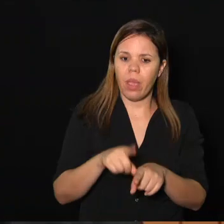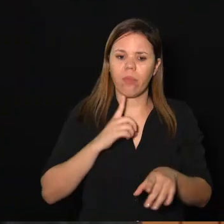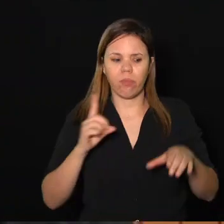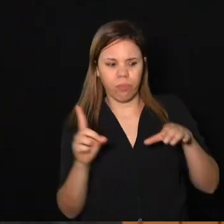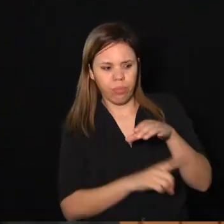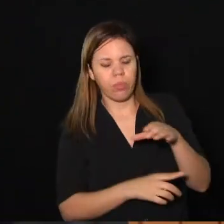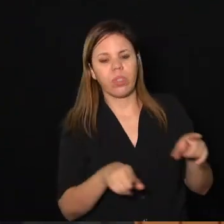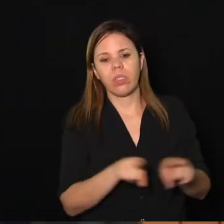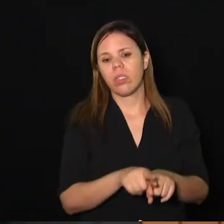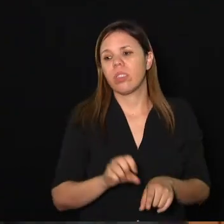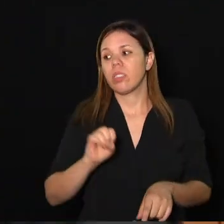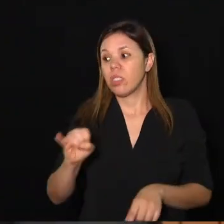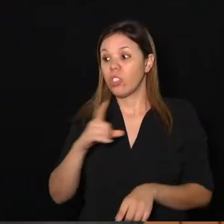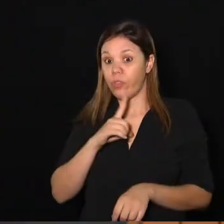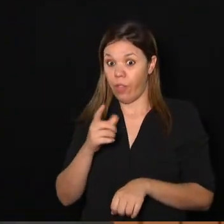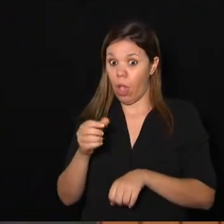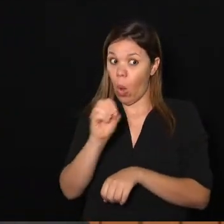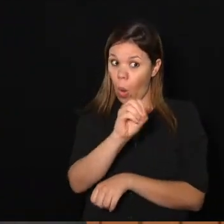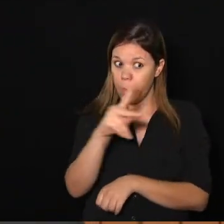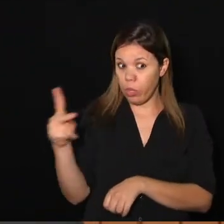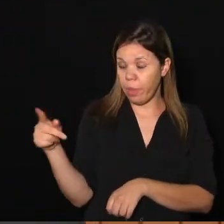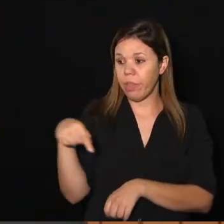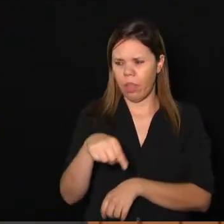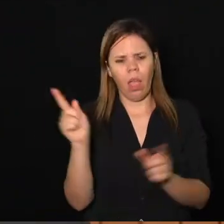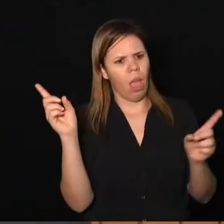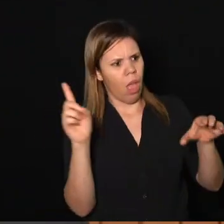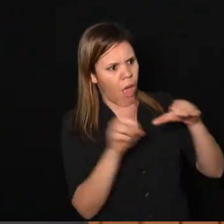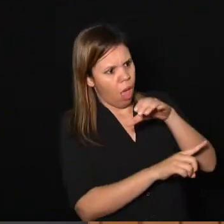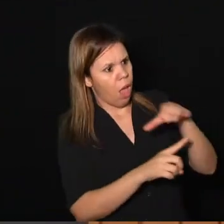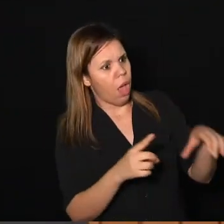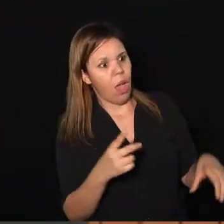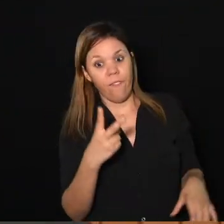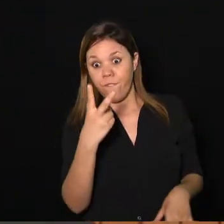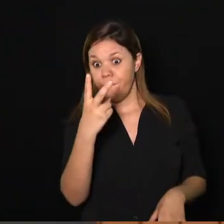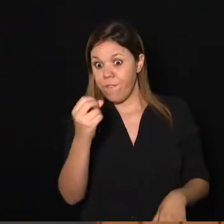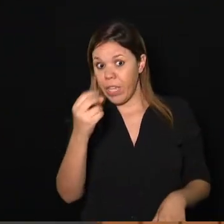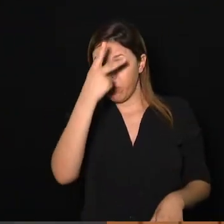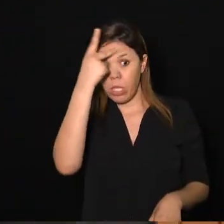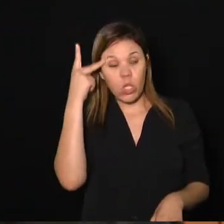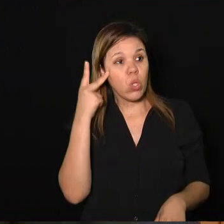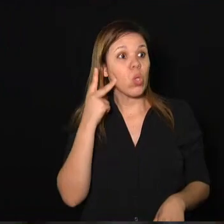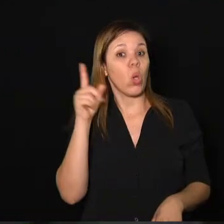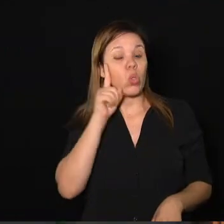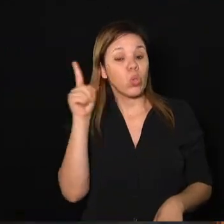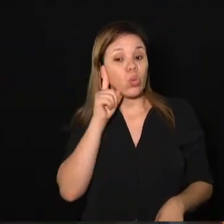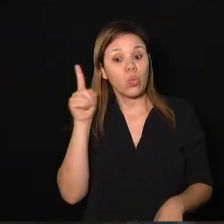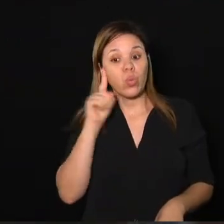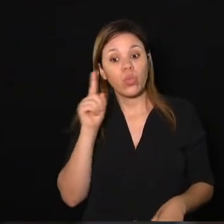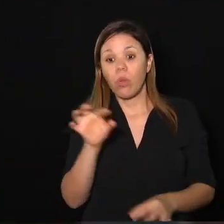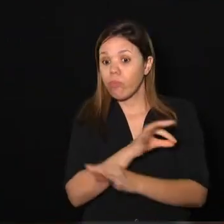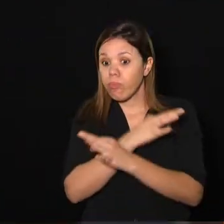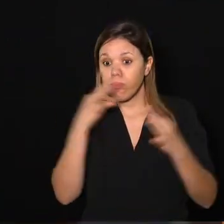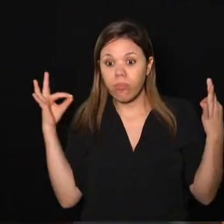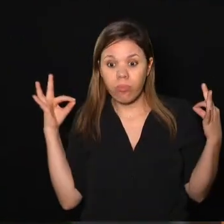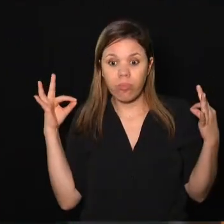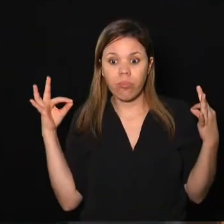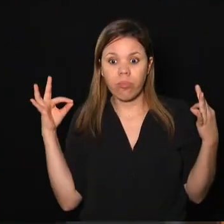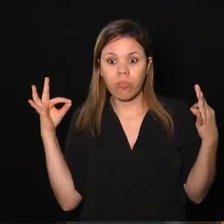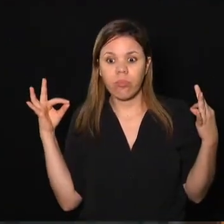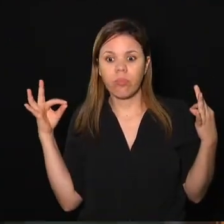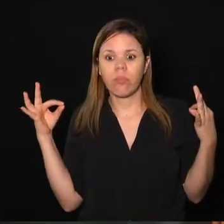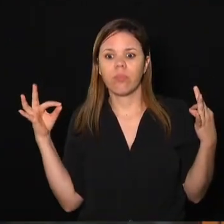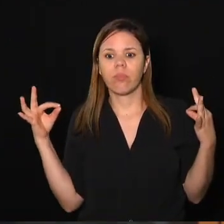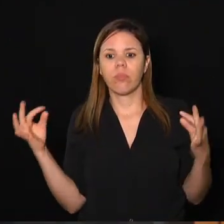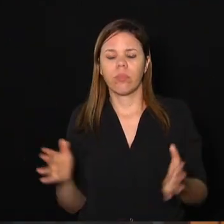optometrista ele faria atendimento a 20 por dia cada dia um optometrista poderia atender 20